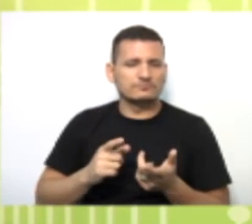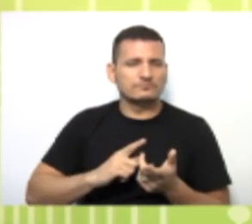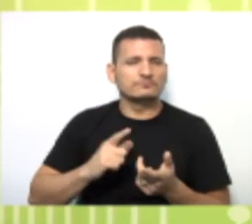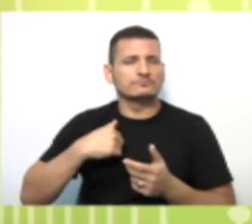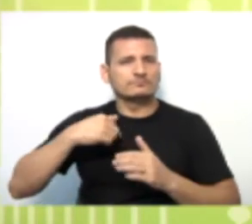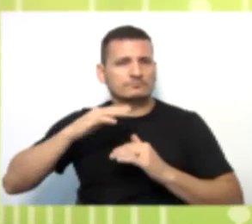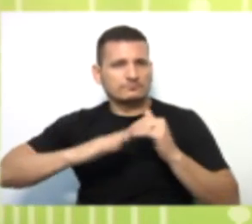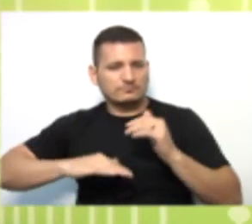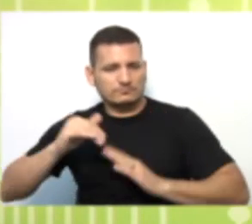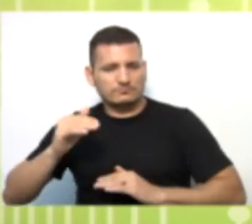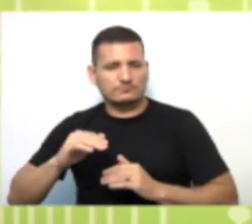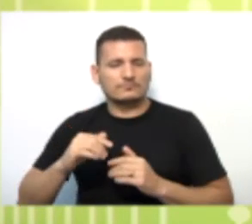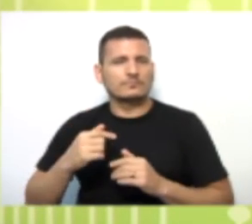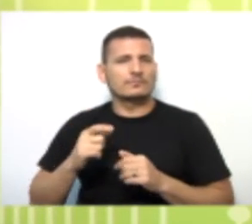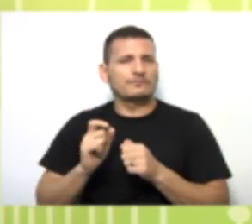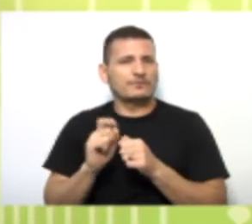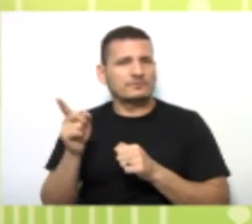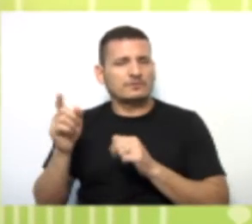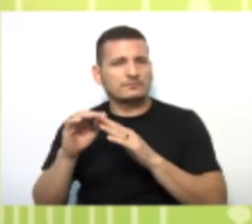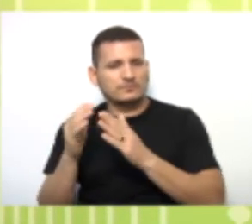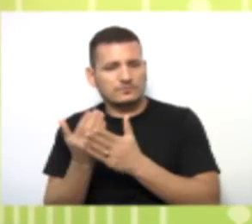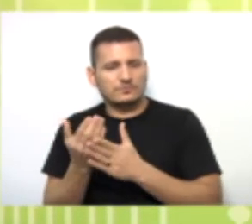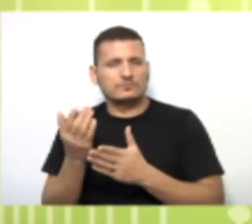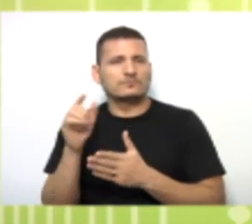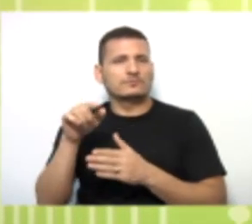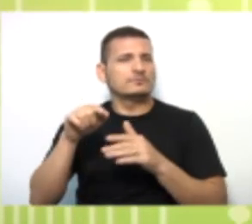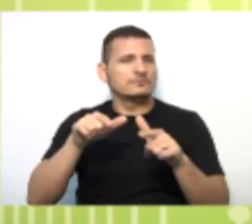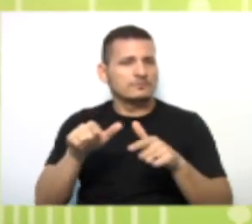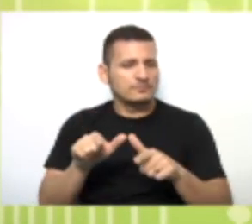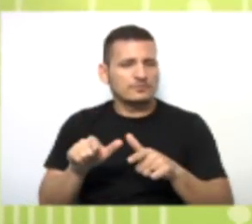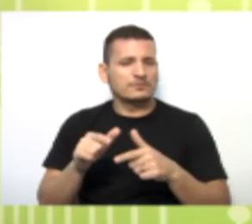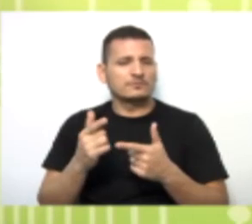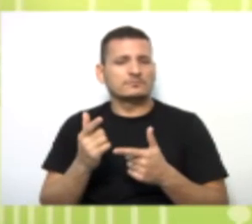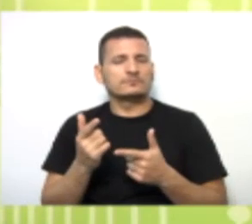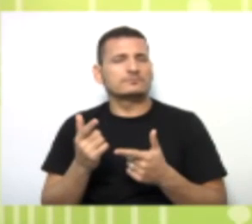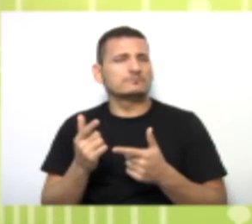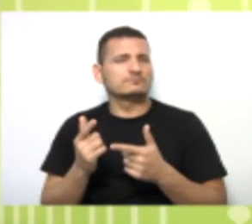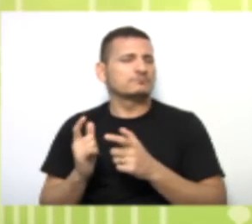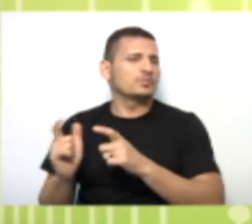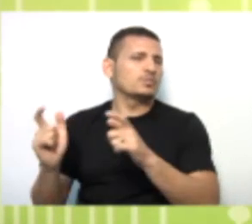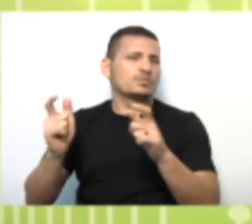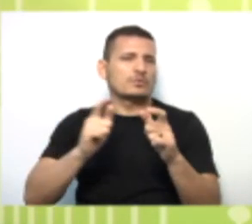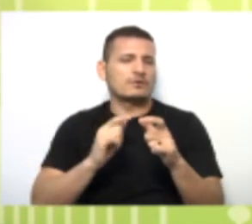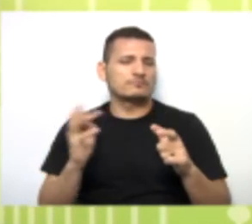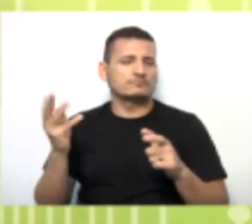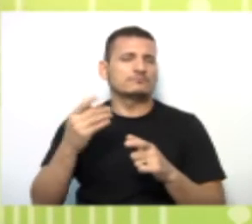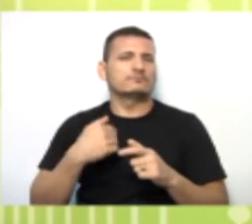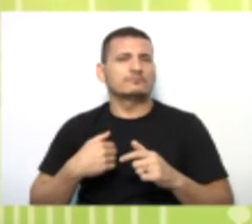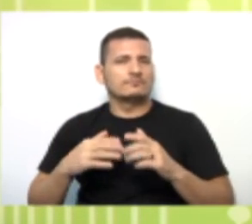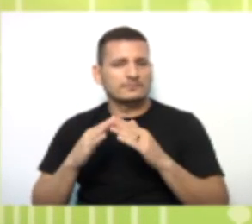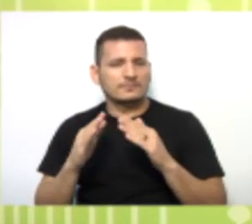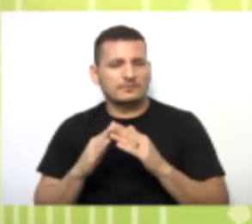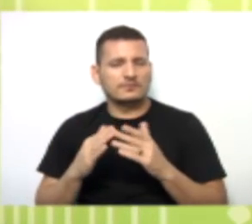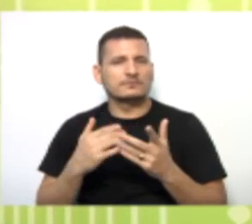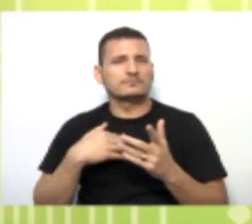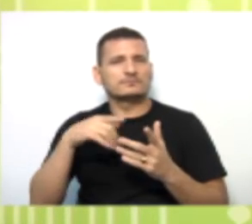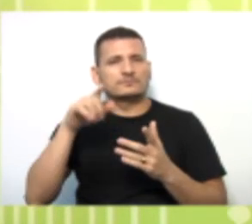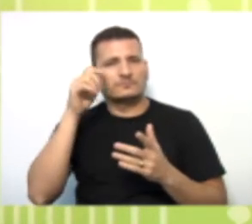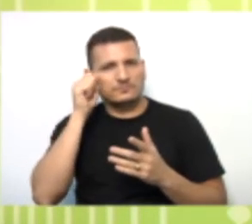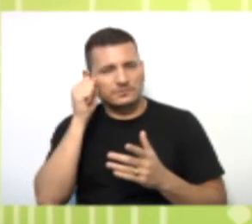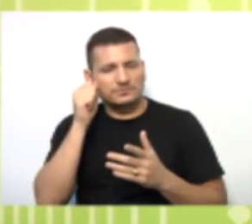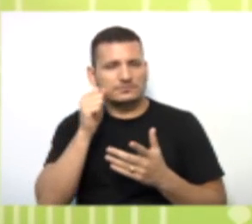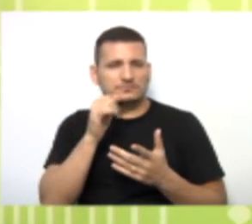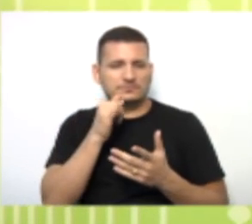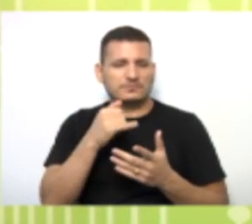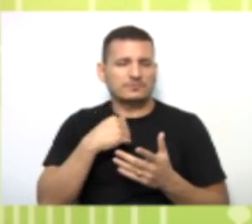minha profissão, está no que eu faço na escola, está no que eu faço no trabalho, está no que eu faço, sei lá, em todo lugar que você, na sua casa, quando você vai dormir. Será que